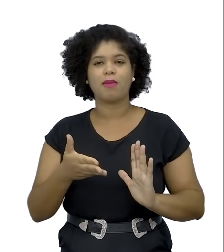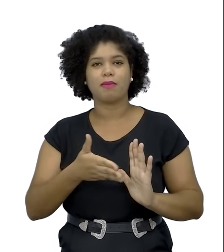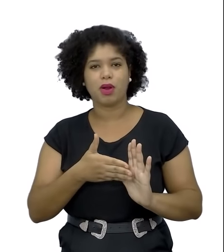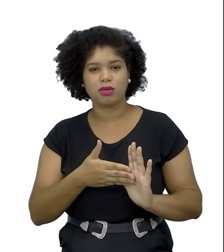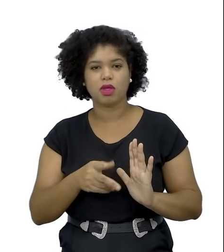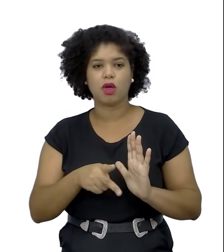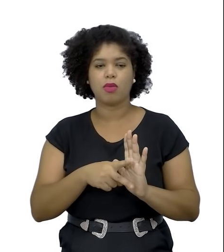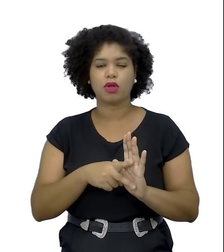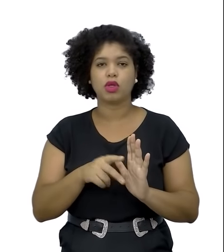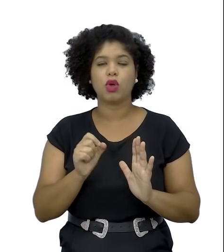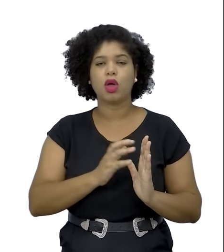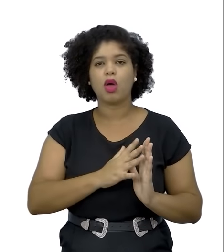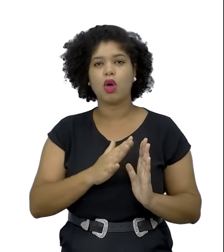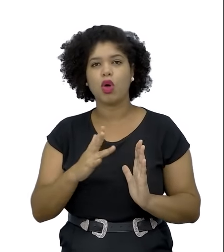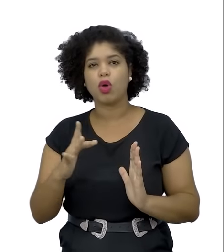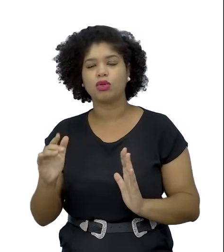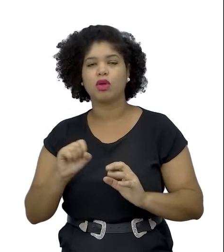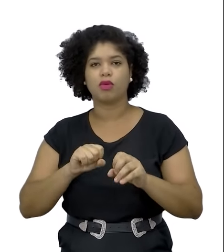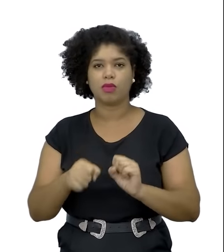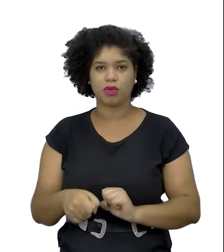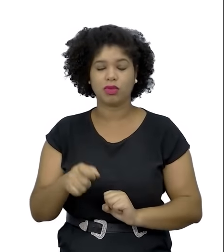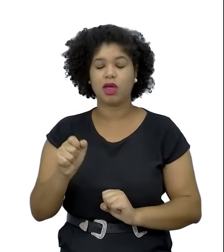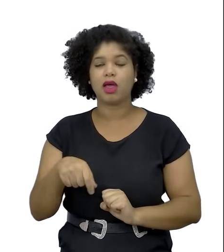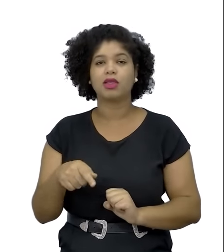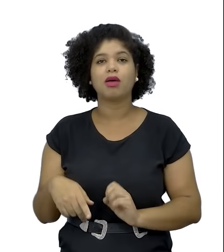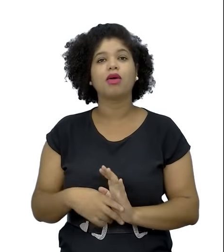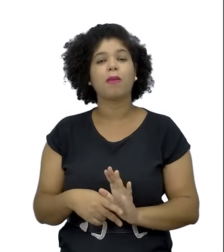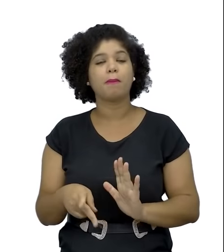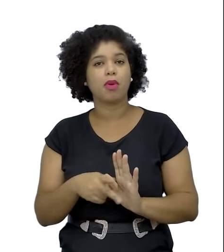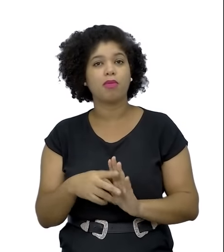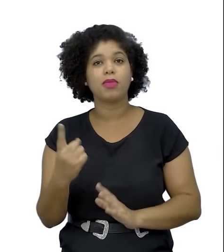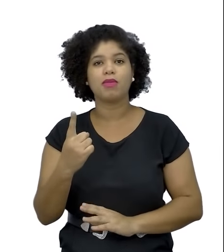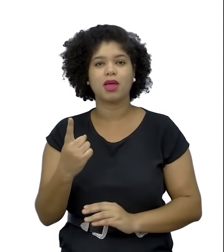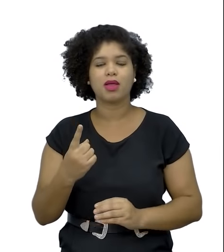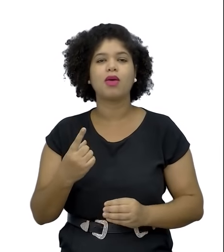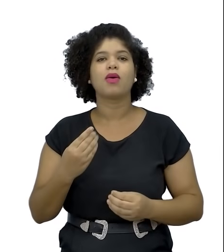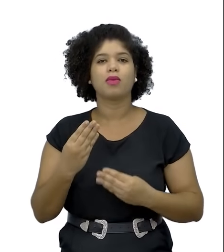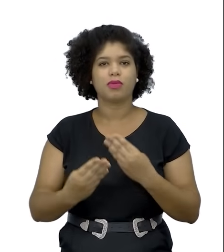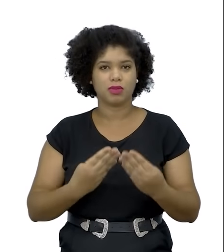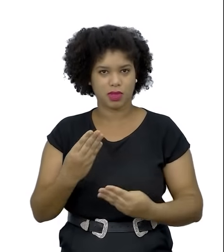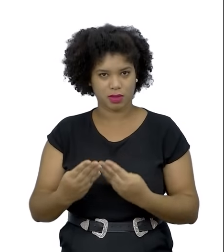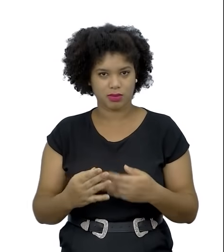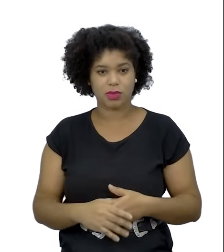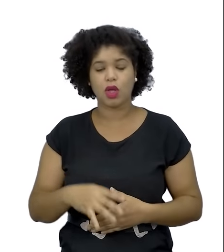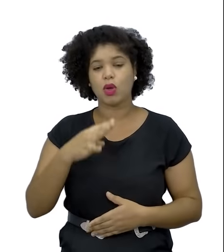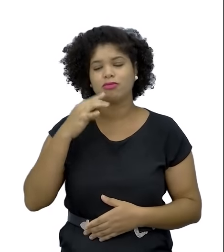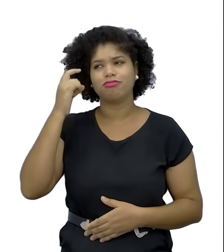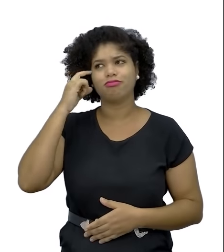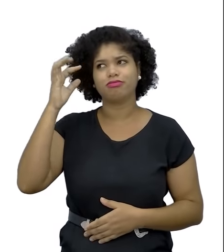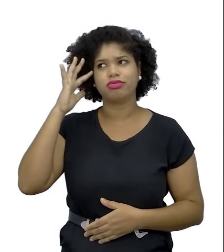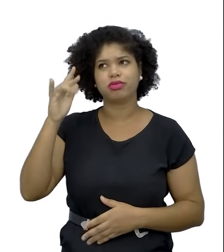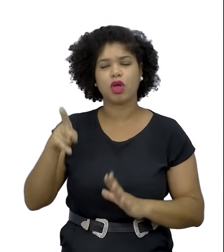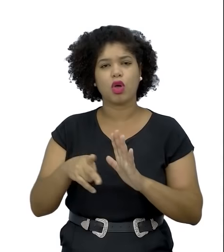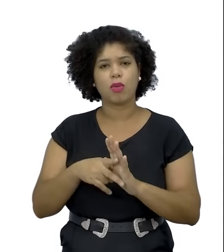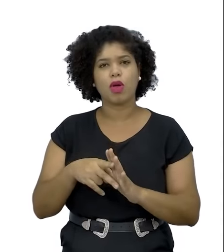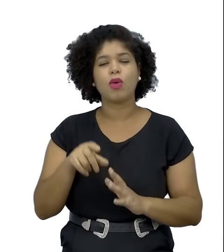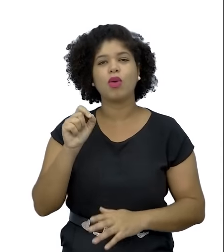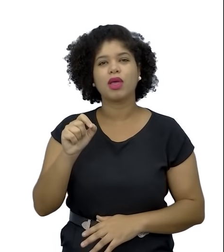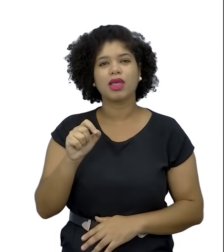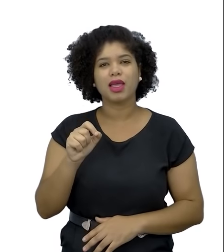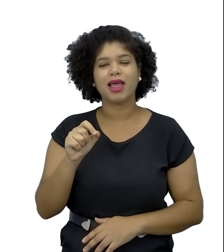do roteiro formativo que nos guiará durante todo o primeiro bimestre, conhecer o pensamento aritmético.